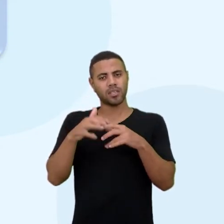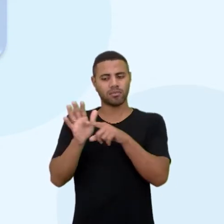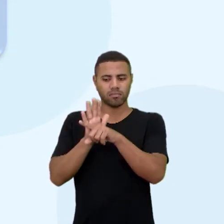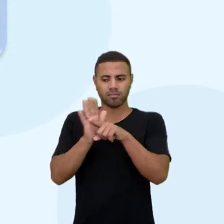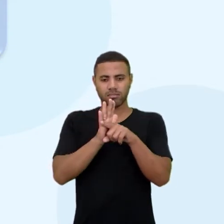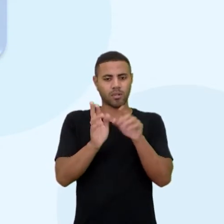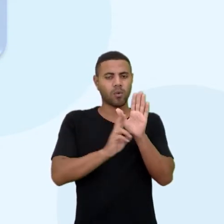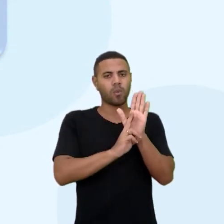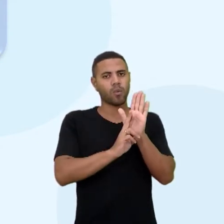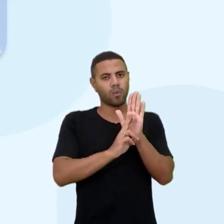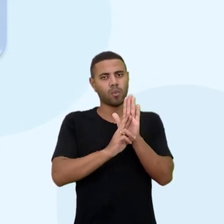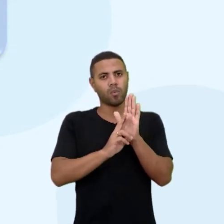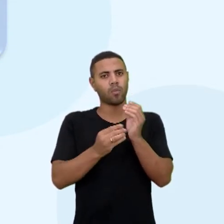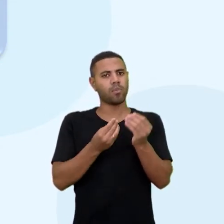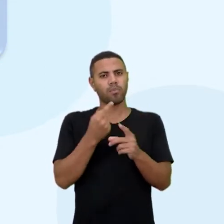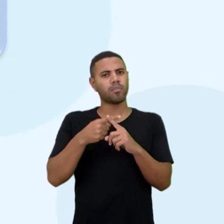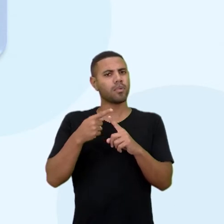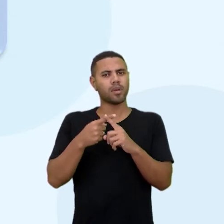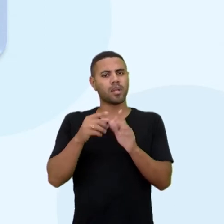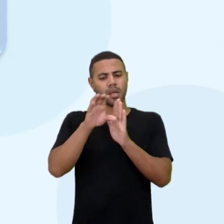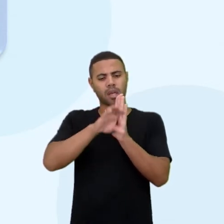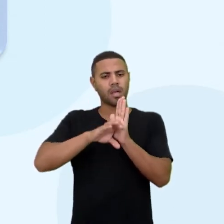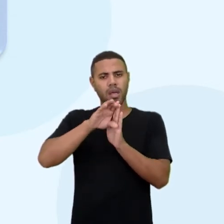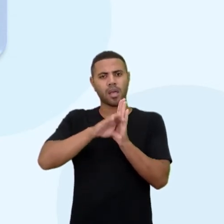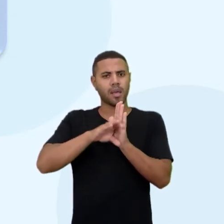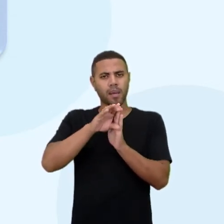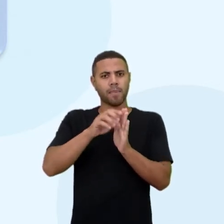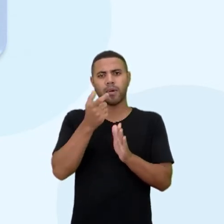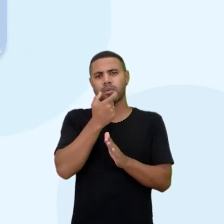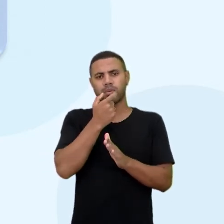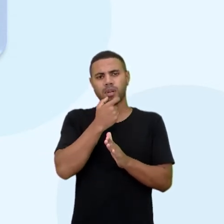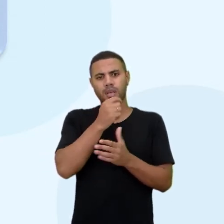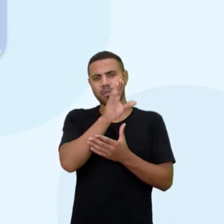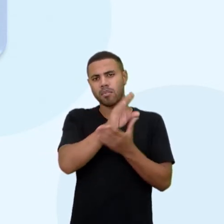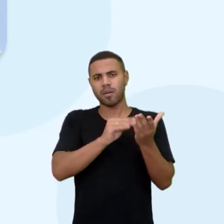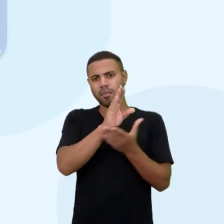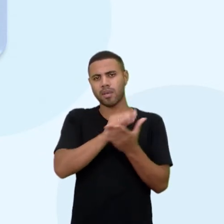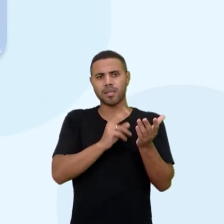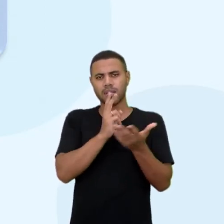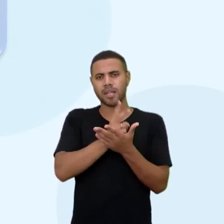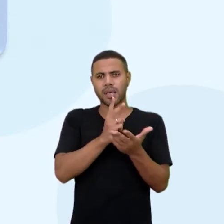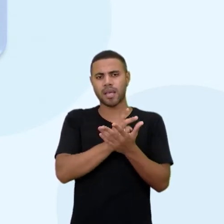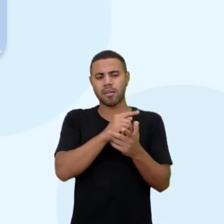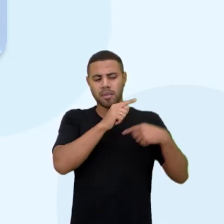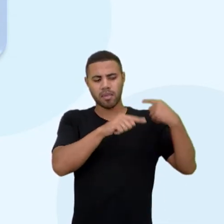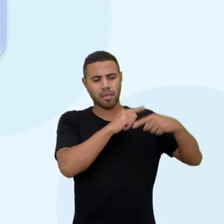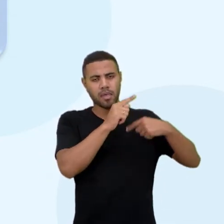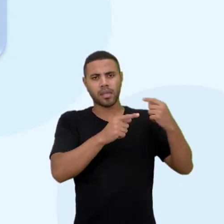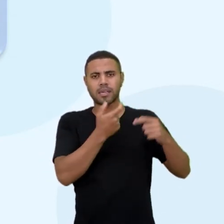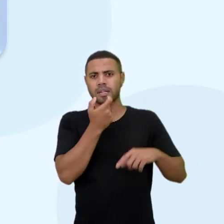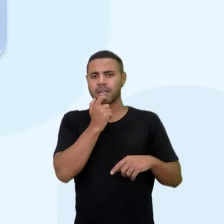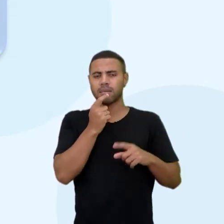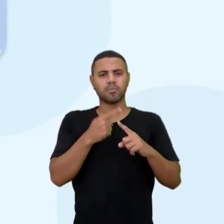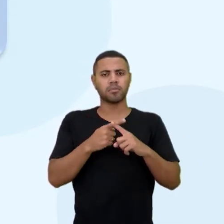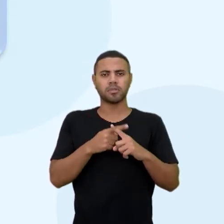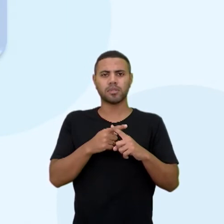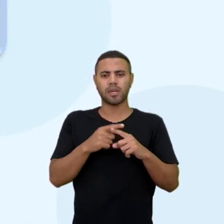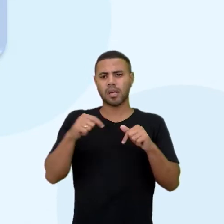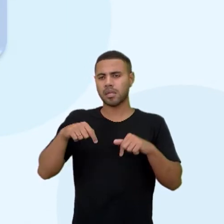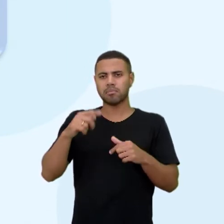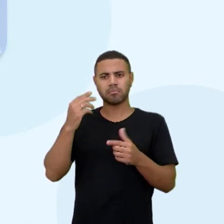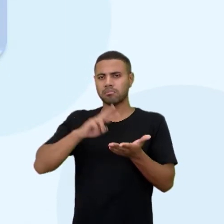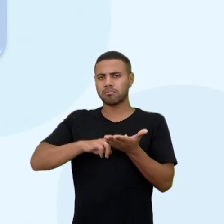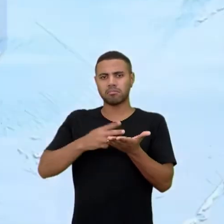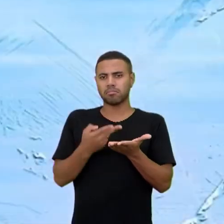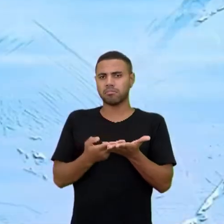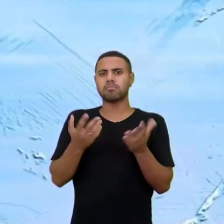os conceitos, por que a gente utiliza essas palavras que têm aí uma origem inglesa. Acho que o Promauro pode trazer um pouquinho mais. Por que nós não traduzimos? E outra